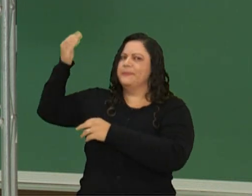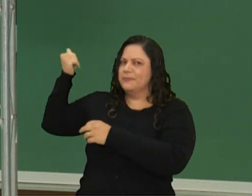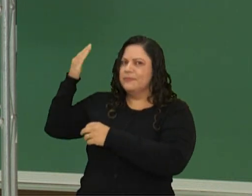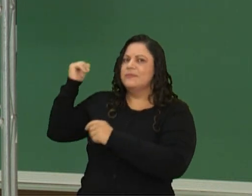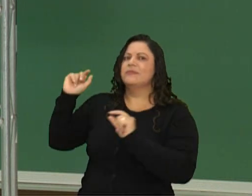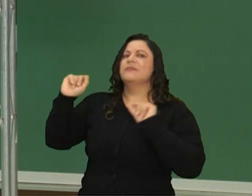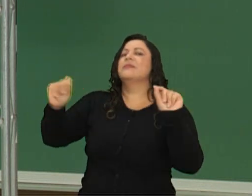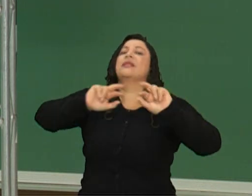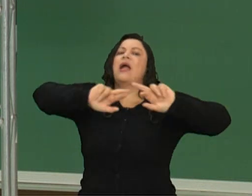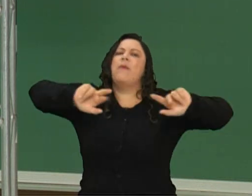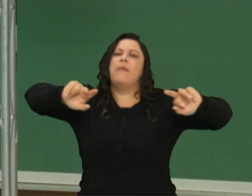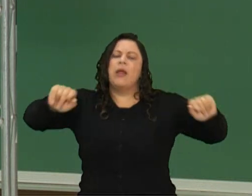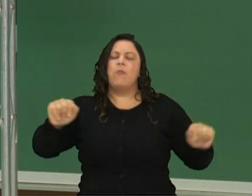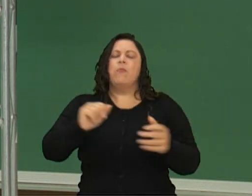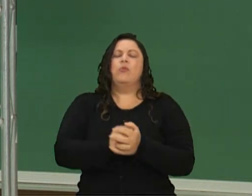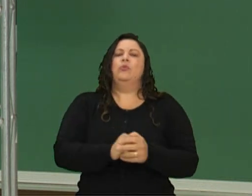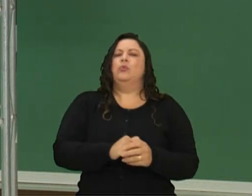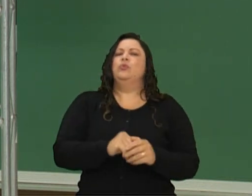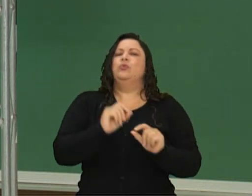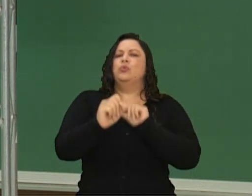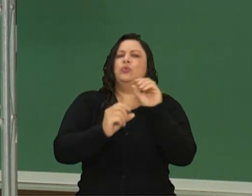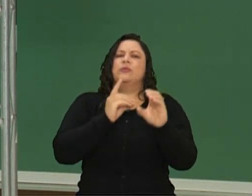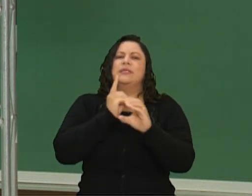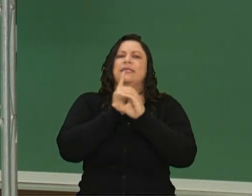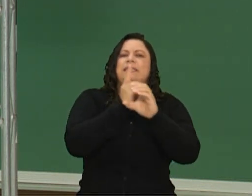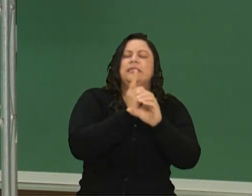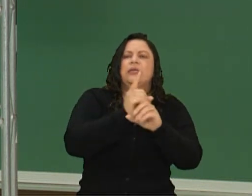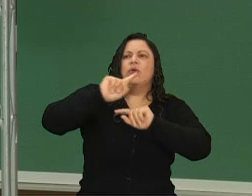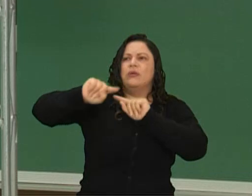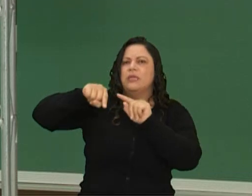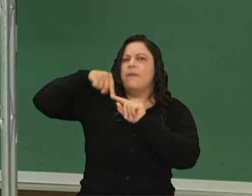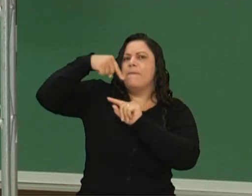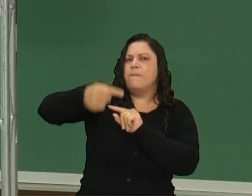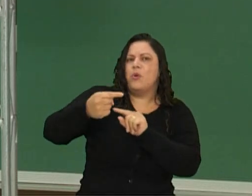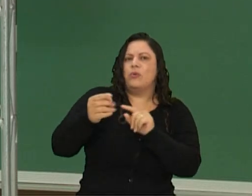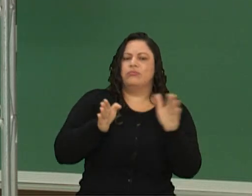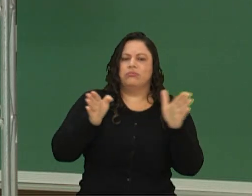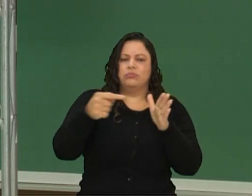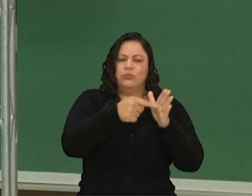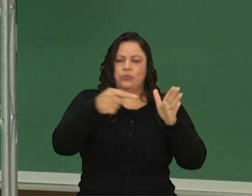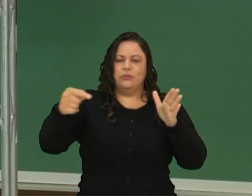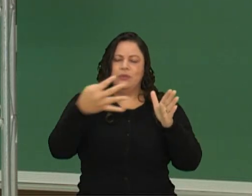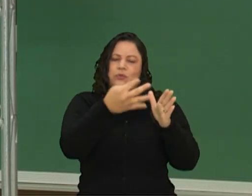muitos cristãos, então depois da quaresma, ou na quaresma não se come